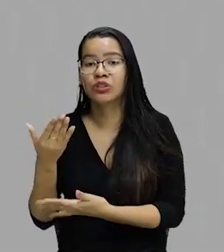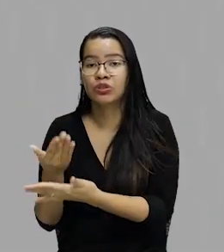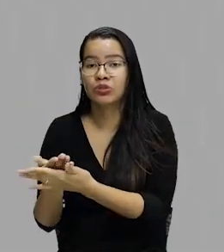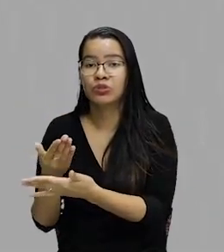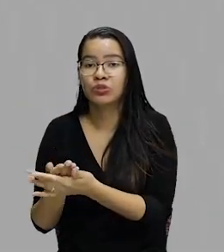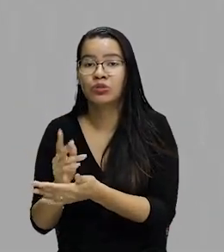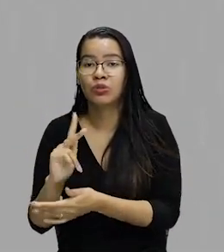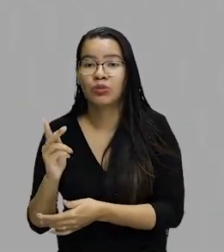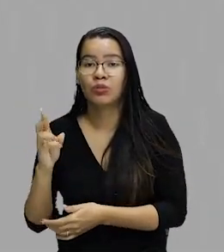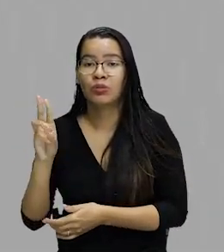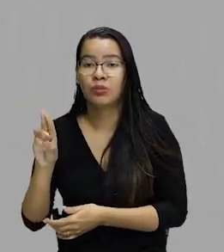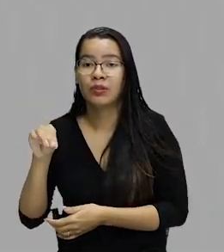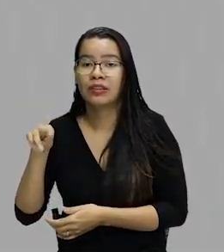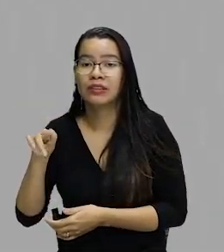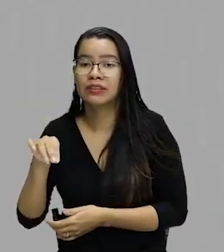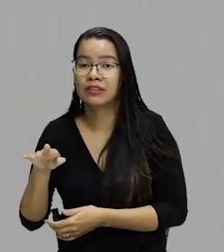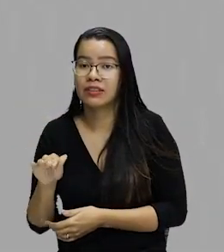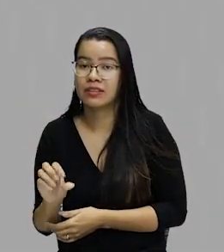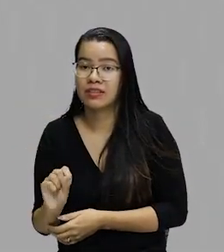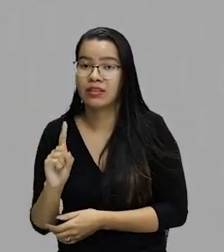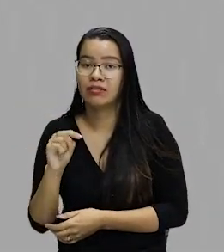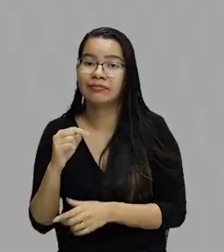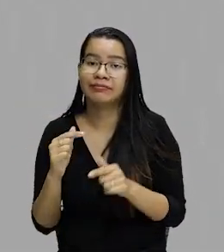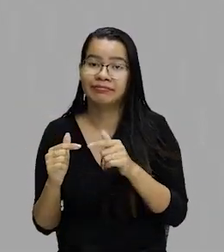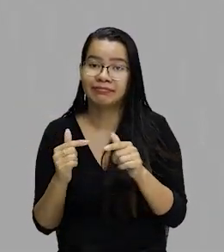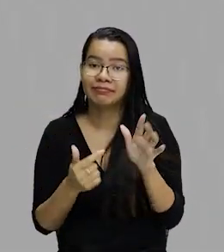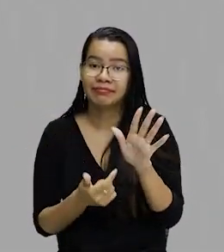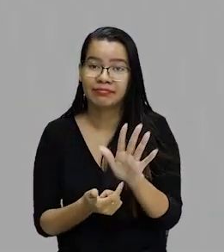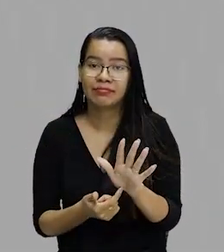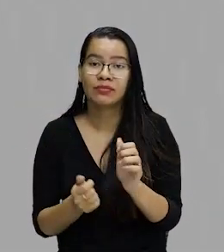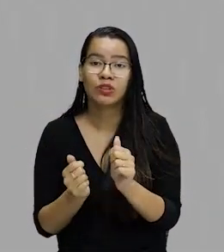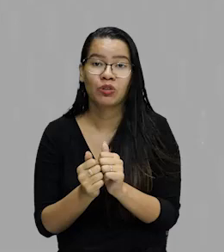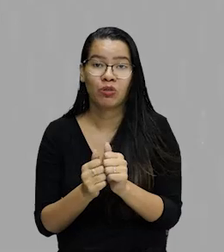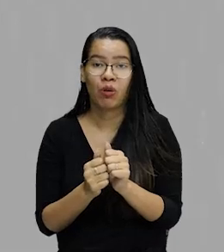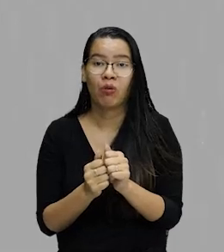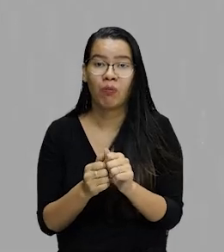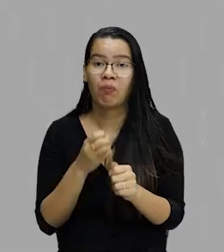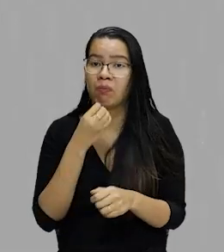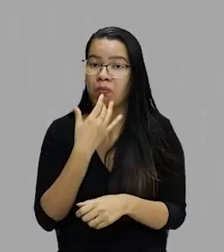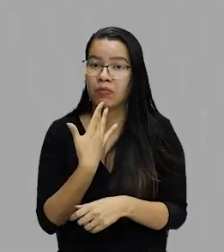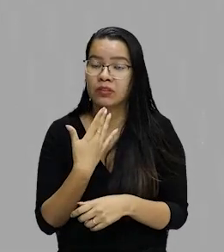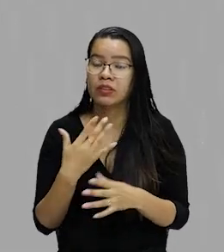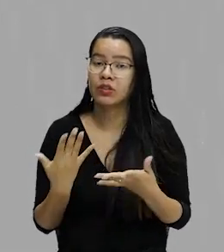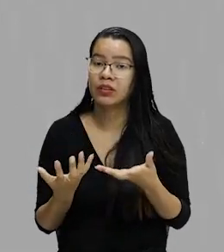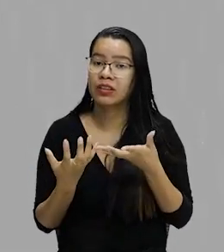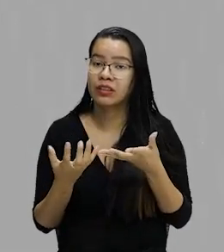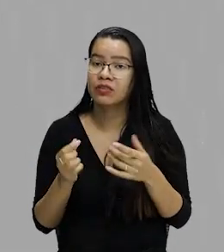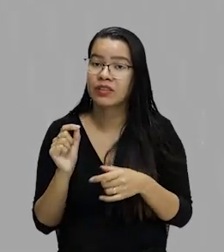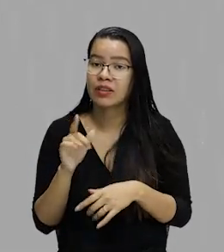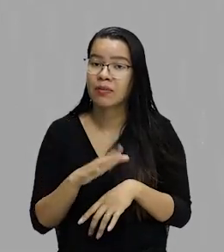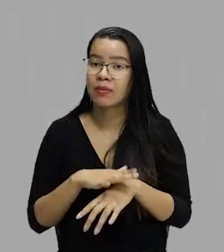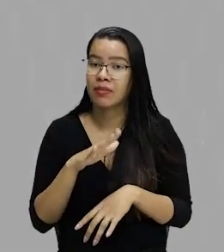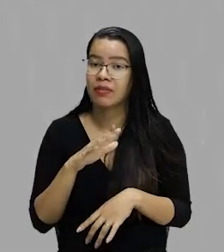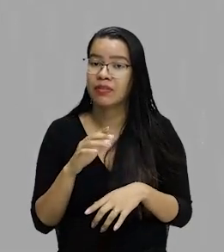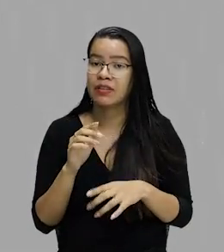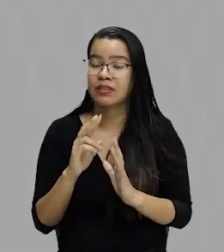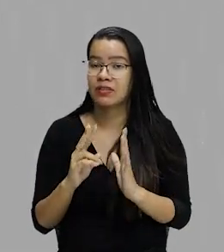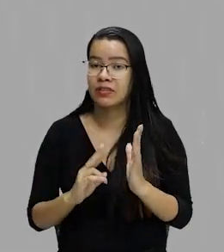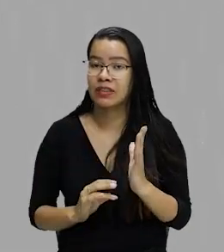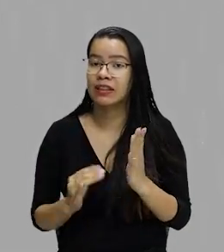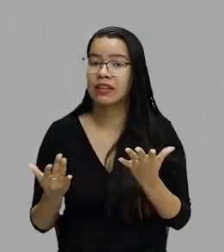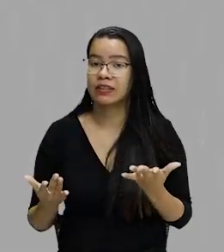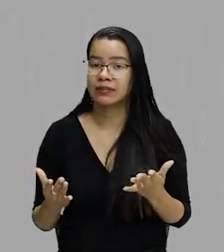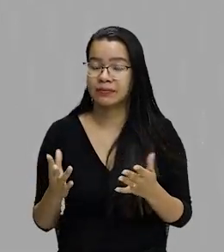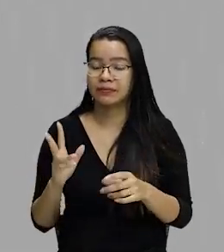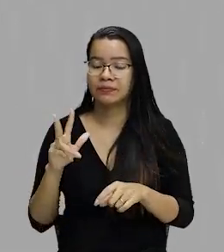com muita maestria. Então, eu peço que mais uma vez tu possa aí te colocar direitinho na cadeira, pegue todo o teu material para acompanhar a